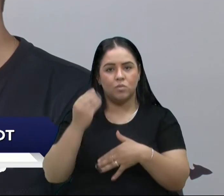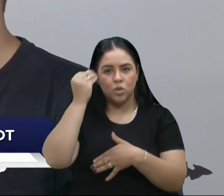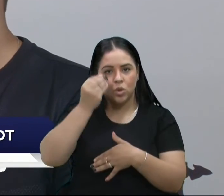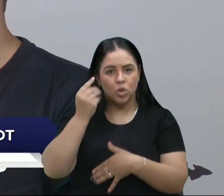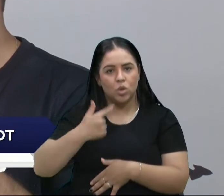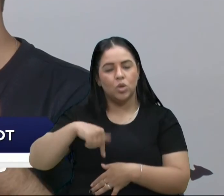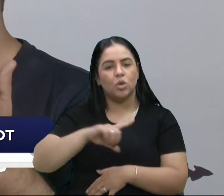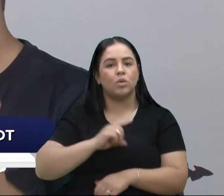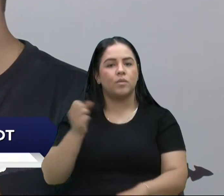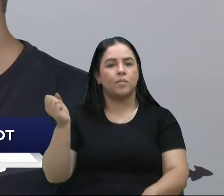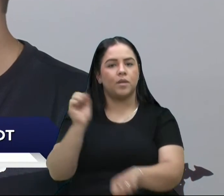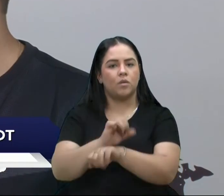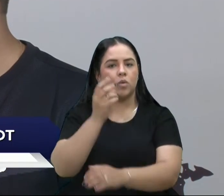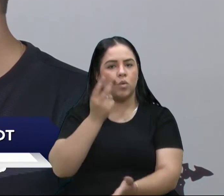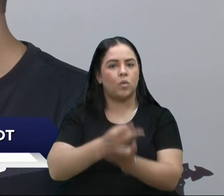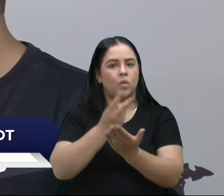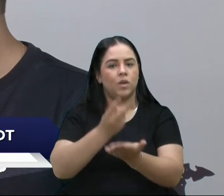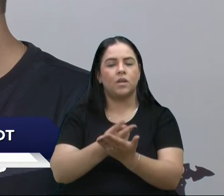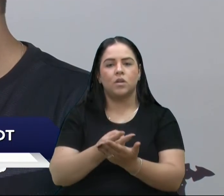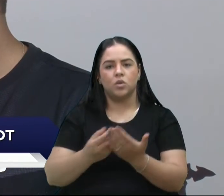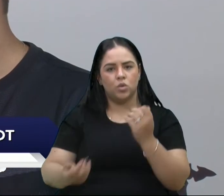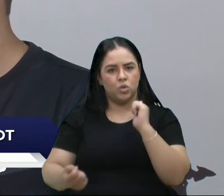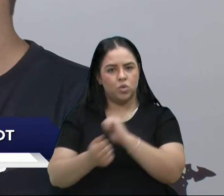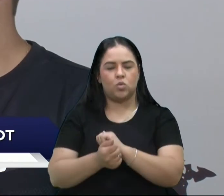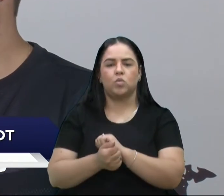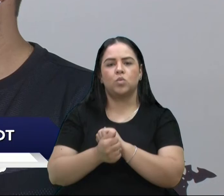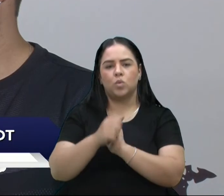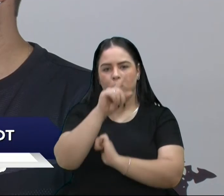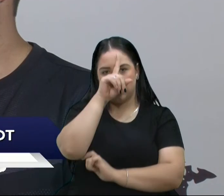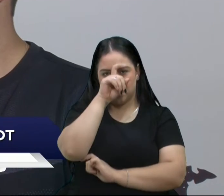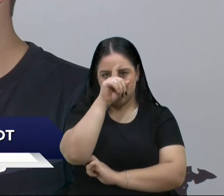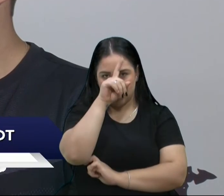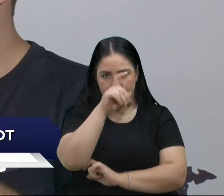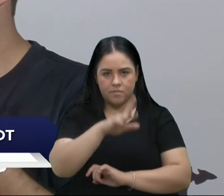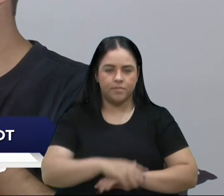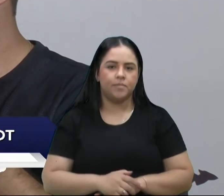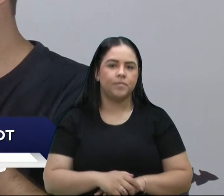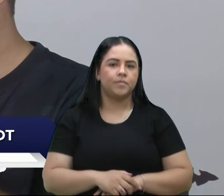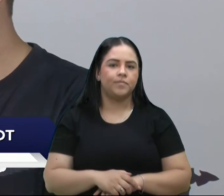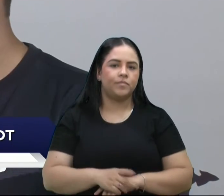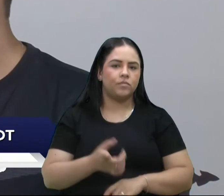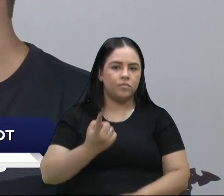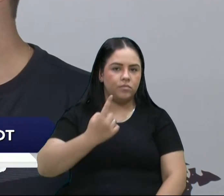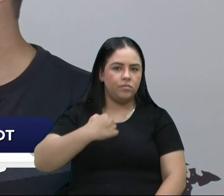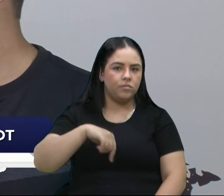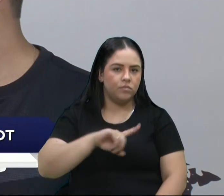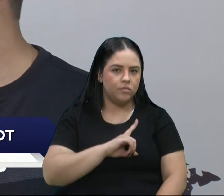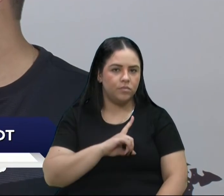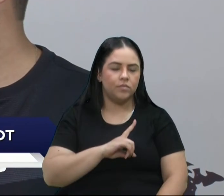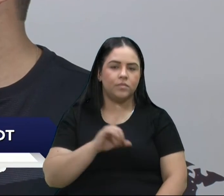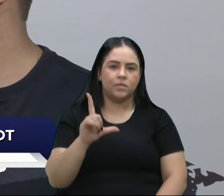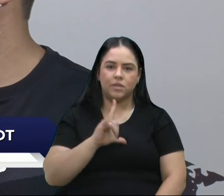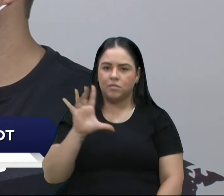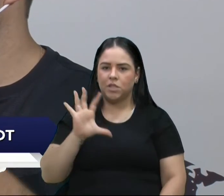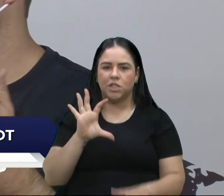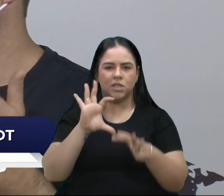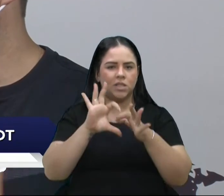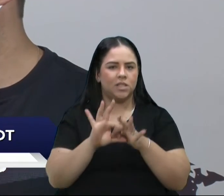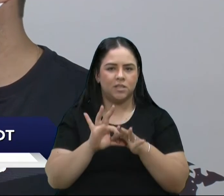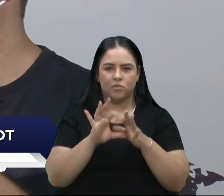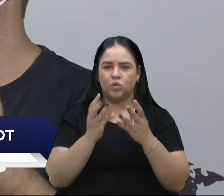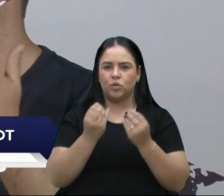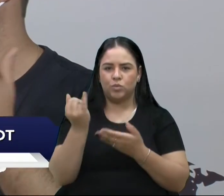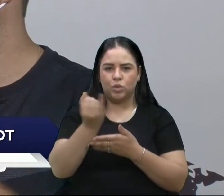esperamos continuar de braços dados com os hospitais, né? A gente tem um elo muito grande